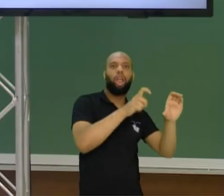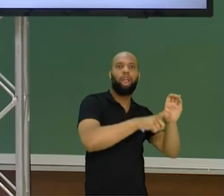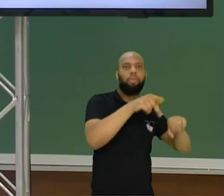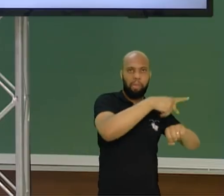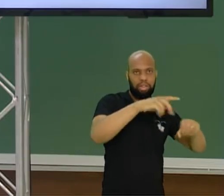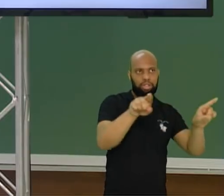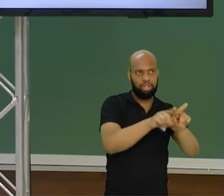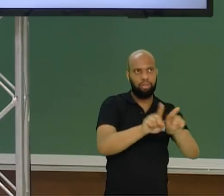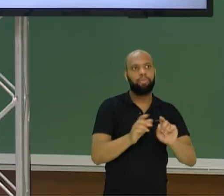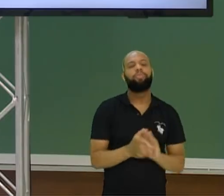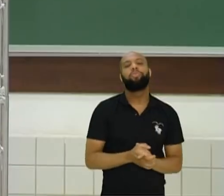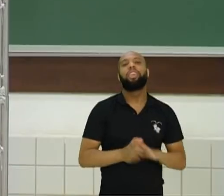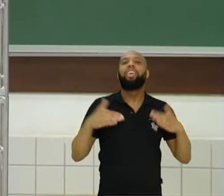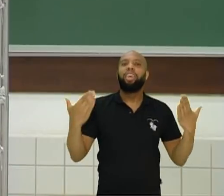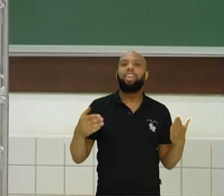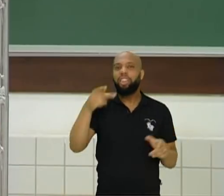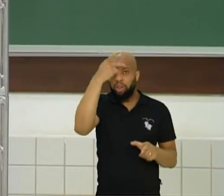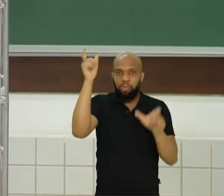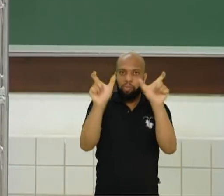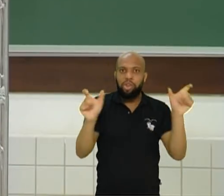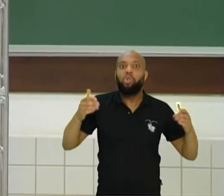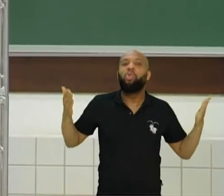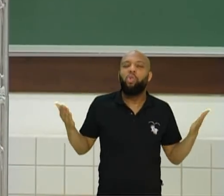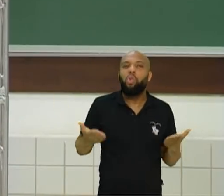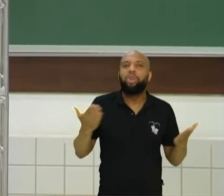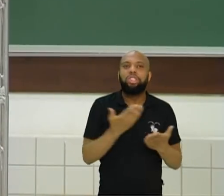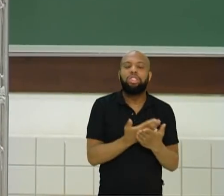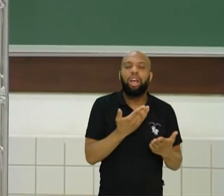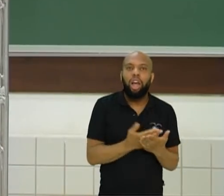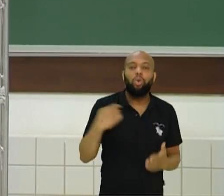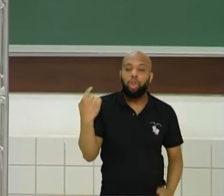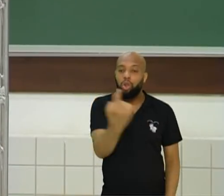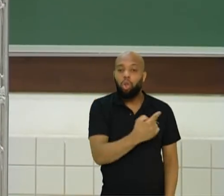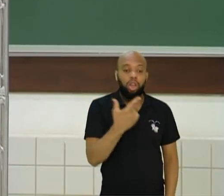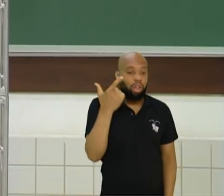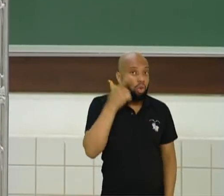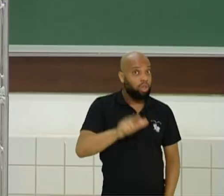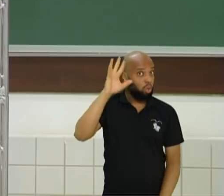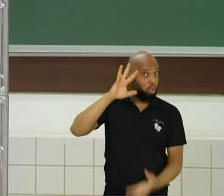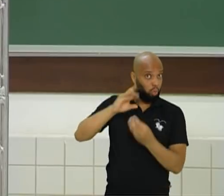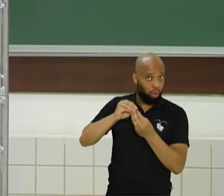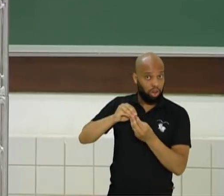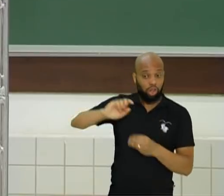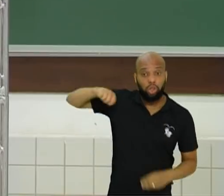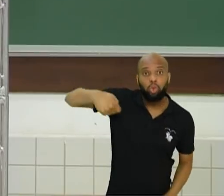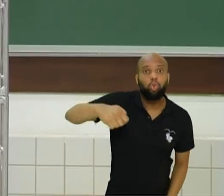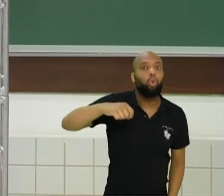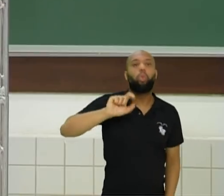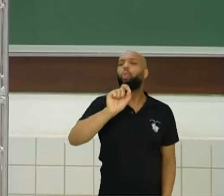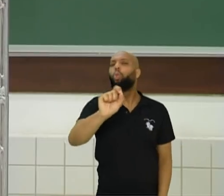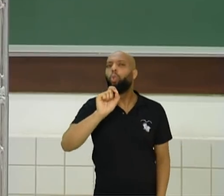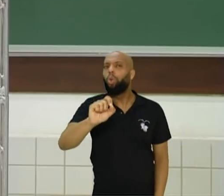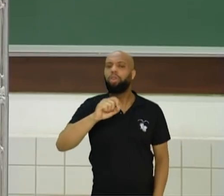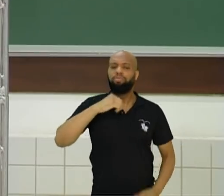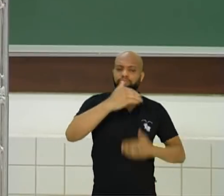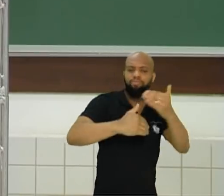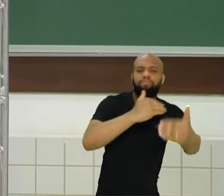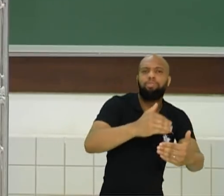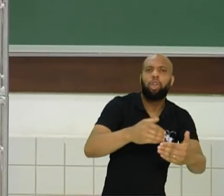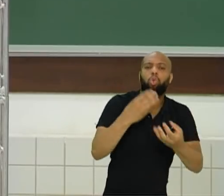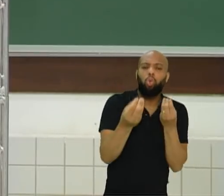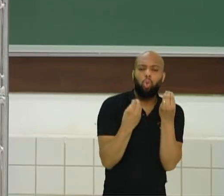países. Então, pessoal, nessa aula de hoje, né, nós podemos compreender um pouquinho ali sobre o processo